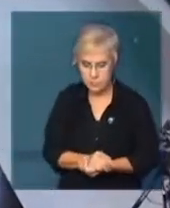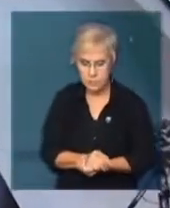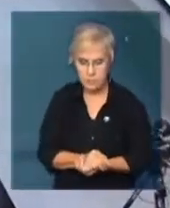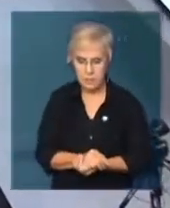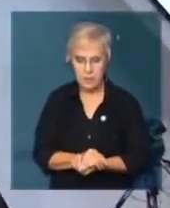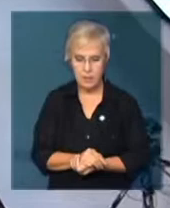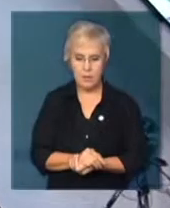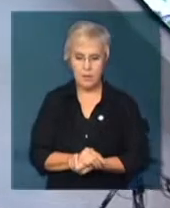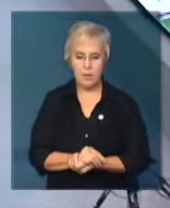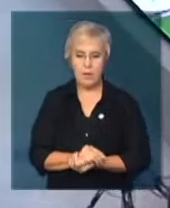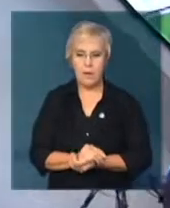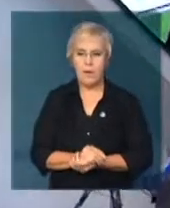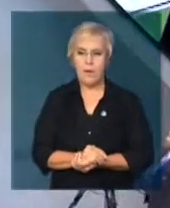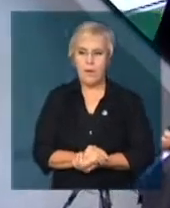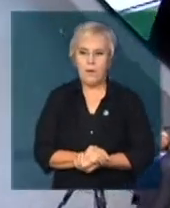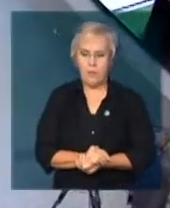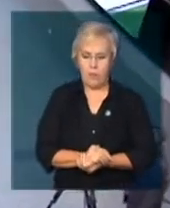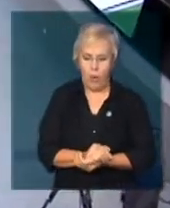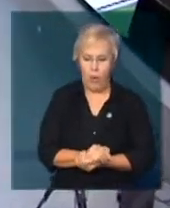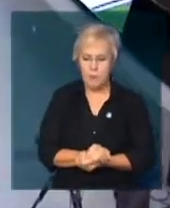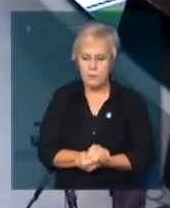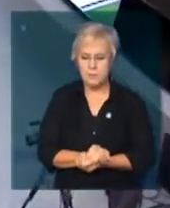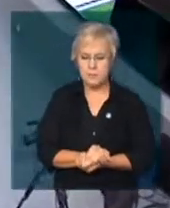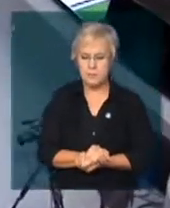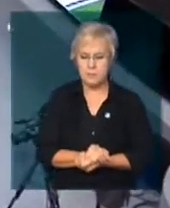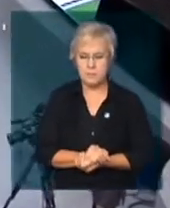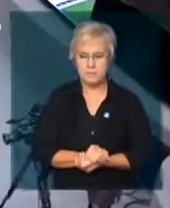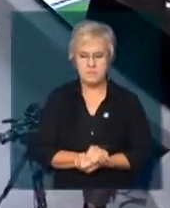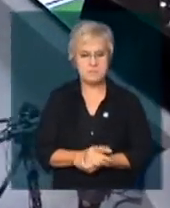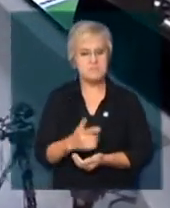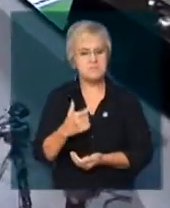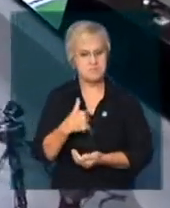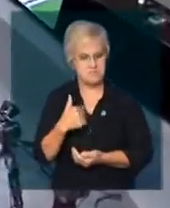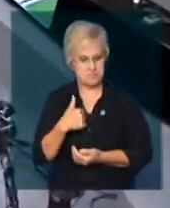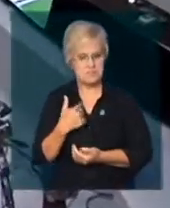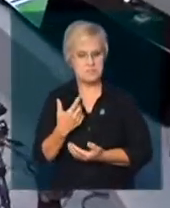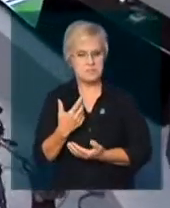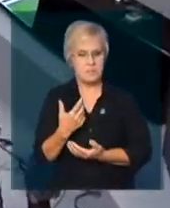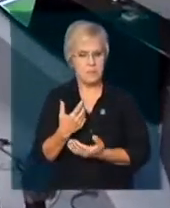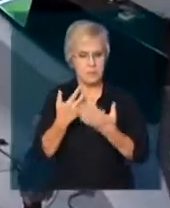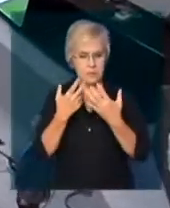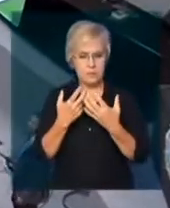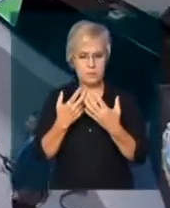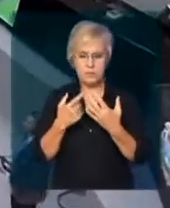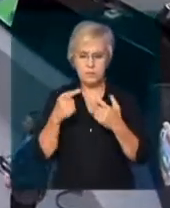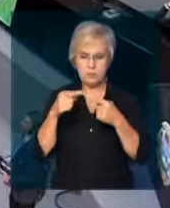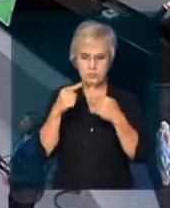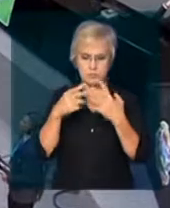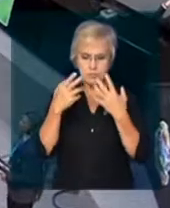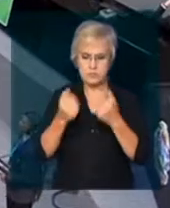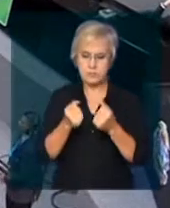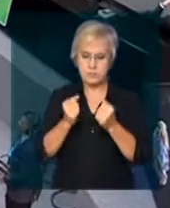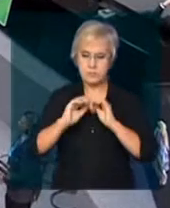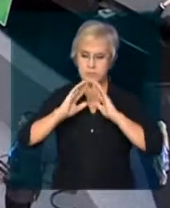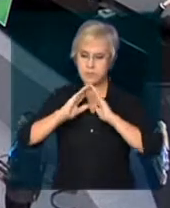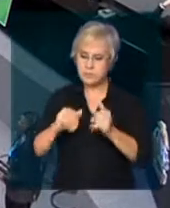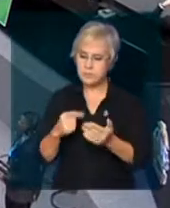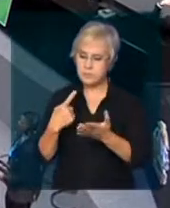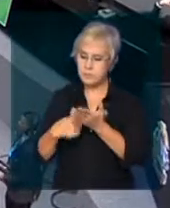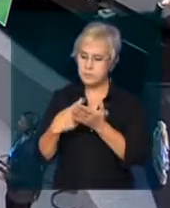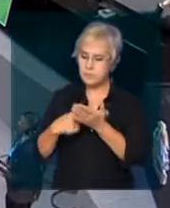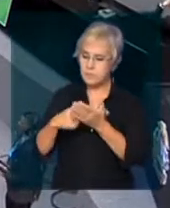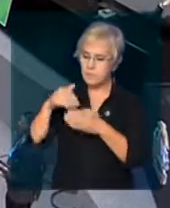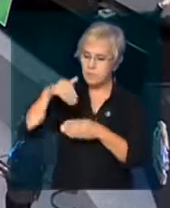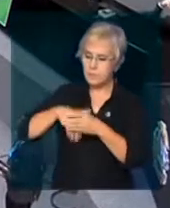voto facultativo no país. Eu sou favorável ao voto ao financiamento privado, com limitações,